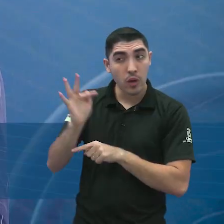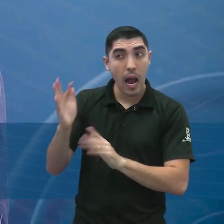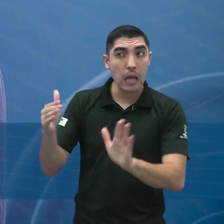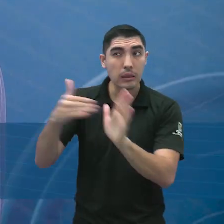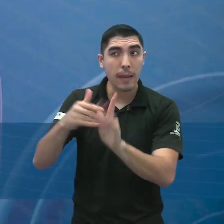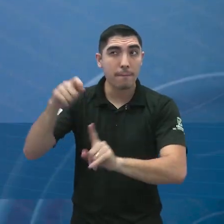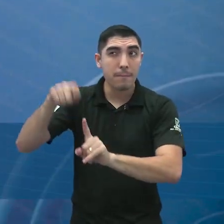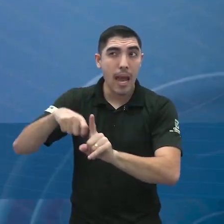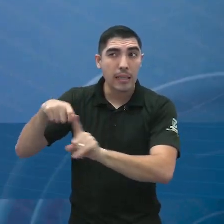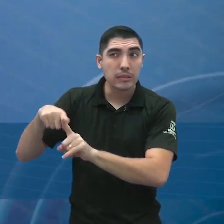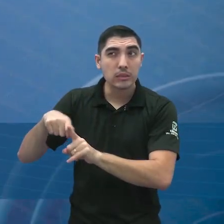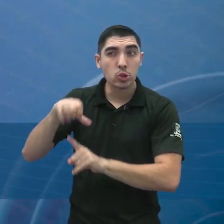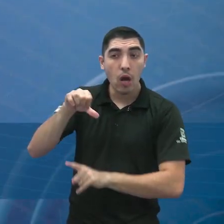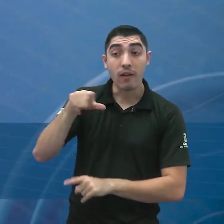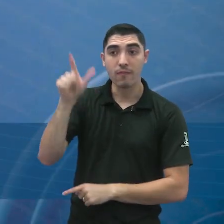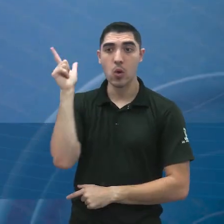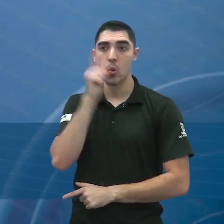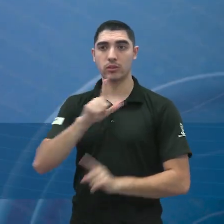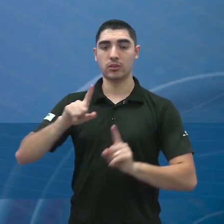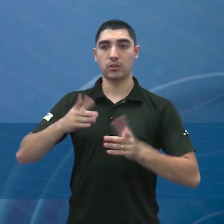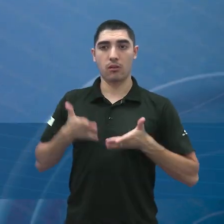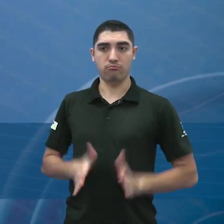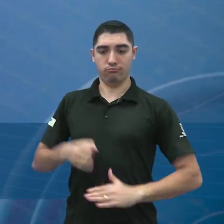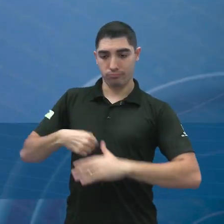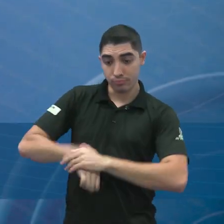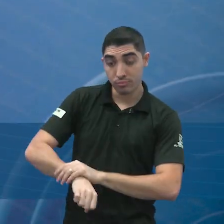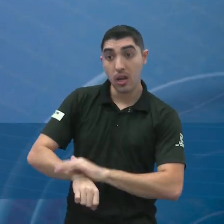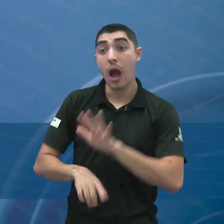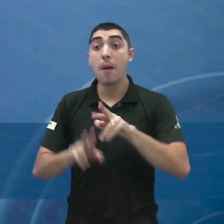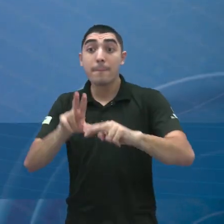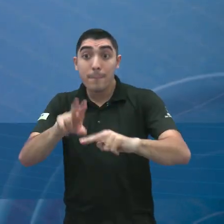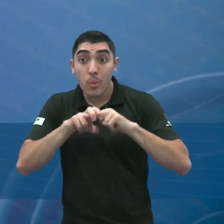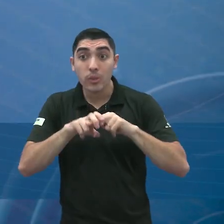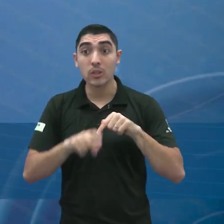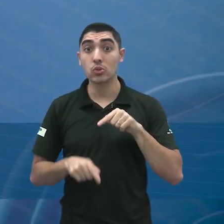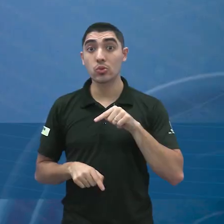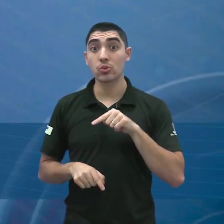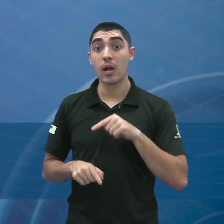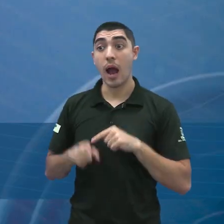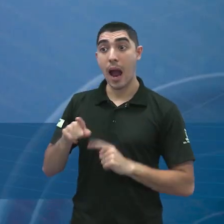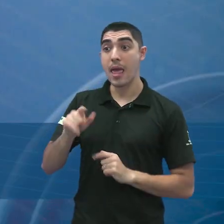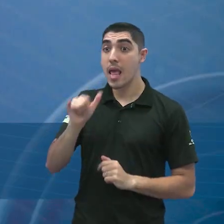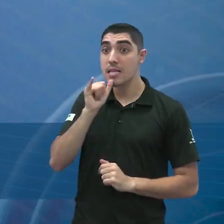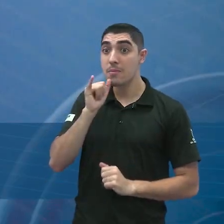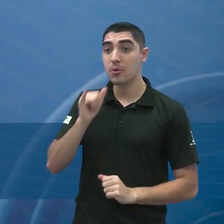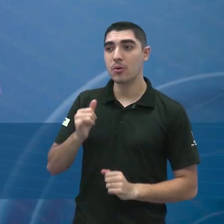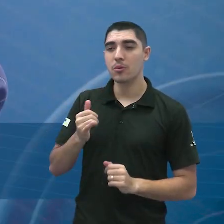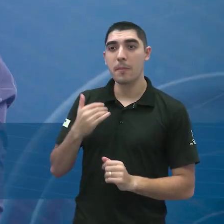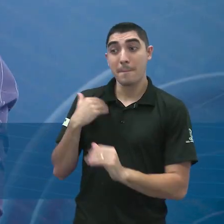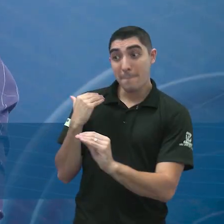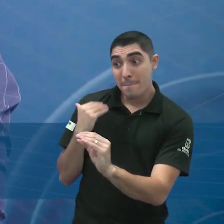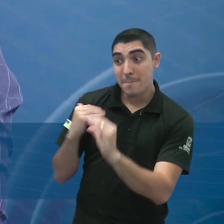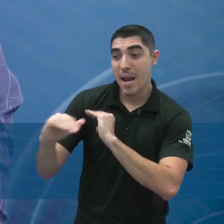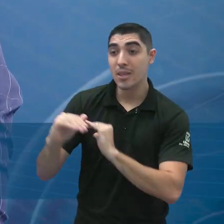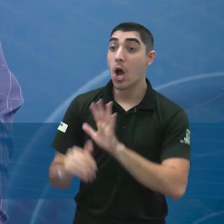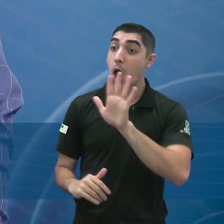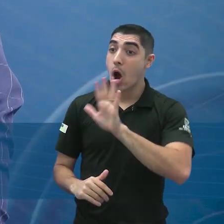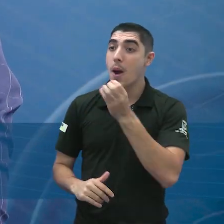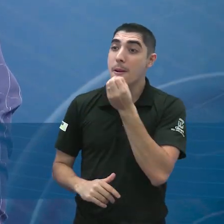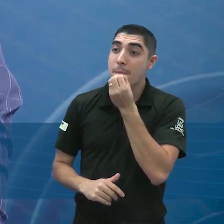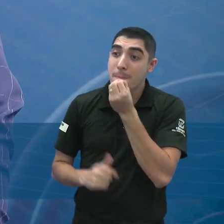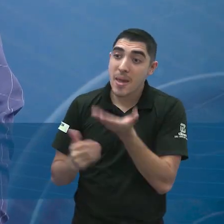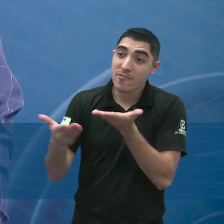bebê. E daqui tanto tempo eu não posso mandar um e-mail marketing falando que que seja bem-vindo, dando um cupom para ela comprar